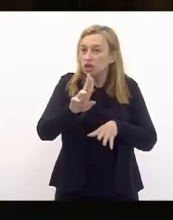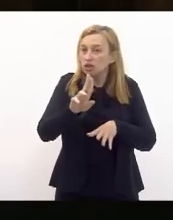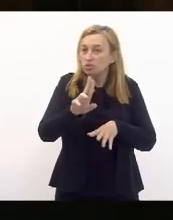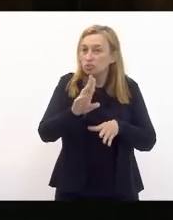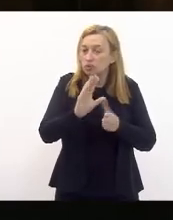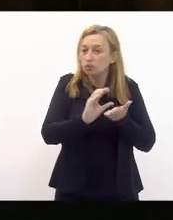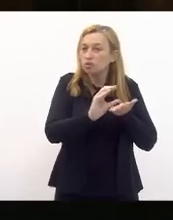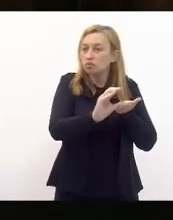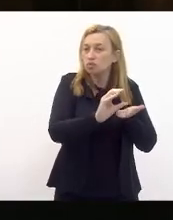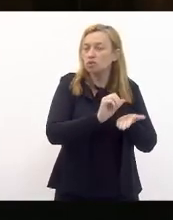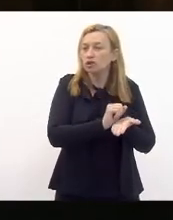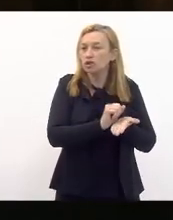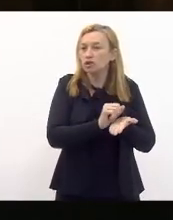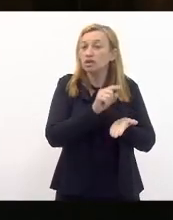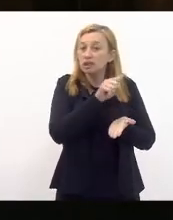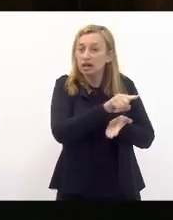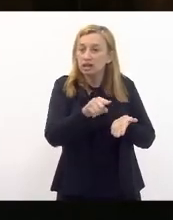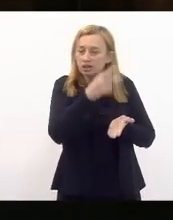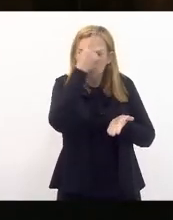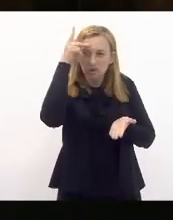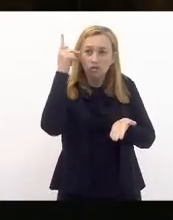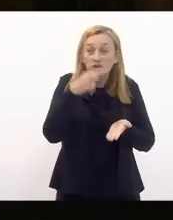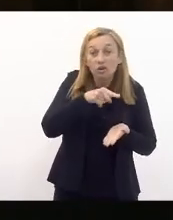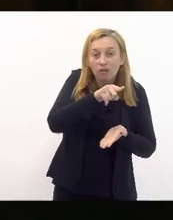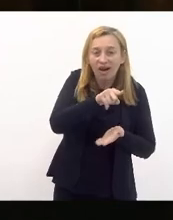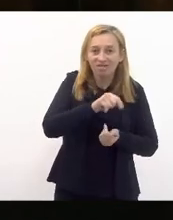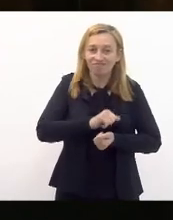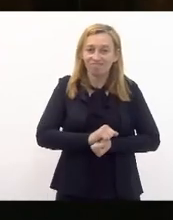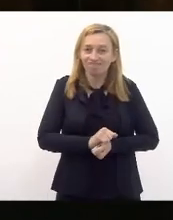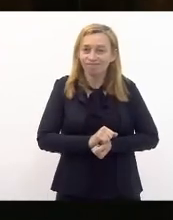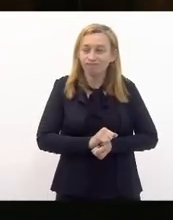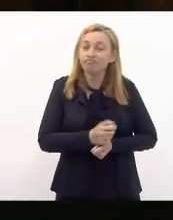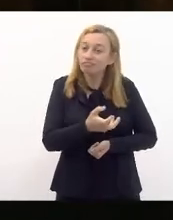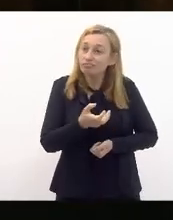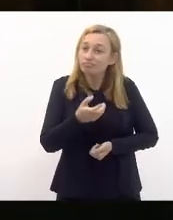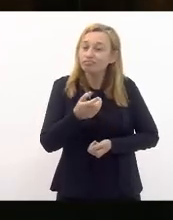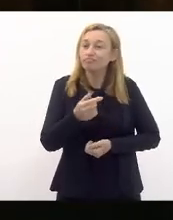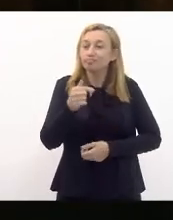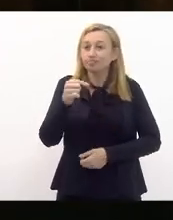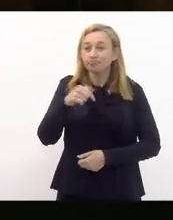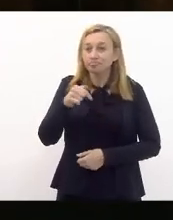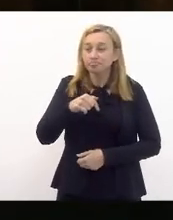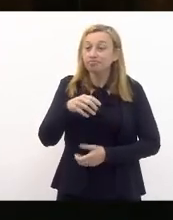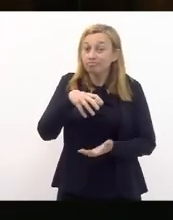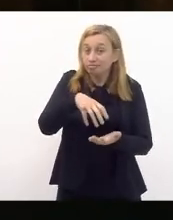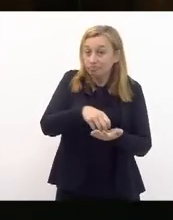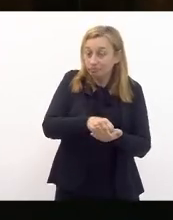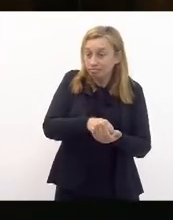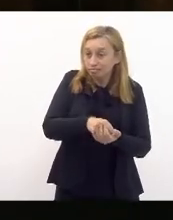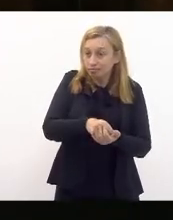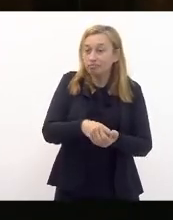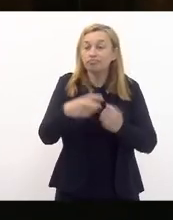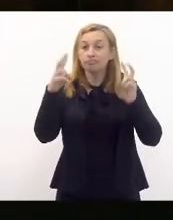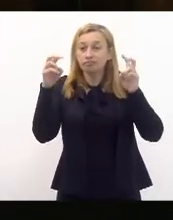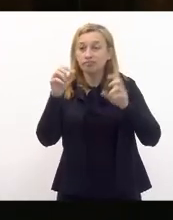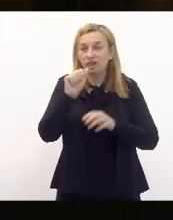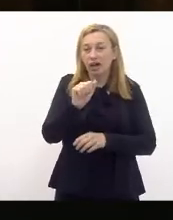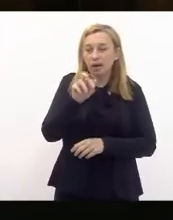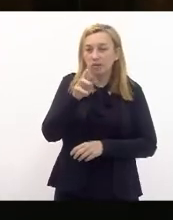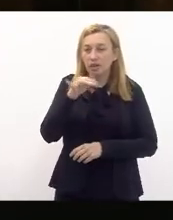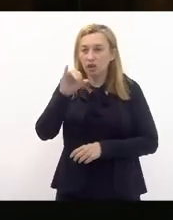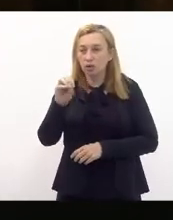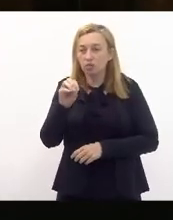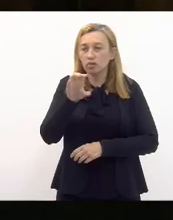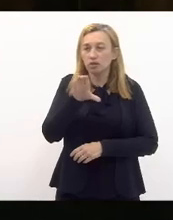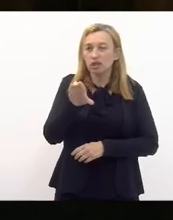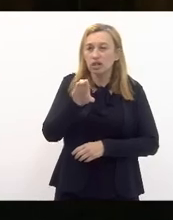benefícios dessas pessoas que estão lá eu quero aqui registrar a situação do Abrigo Cristo